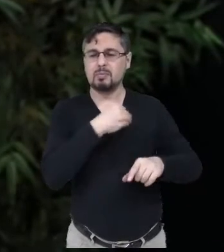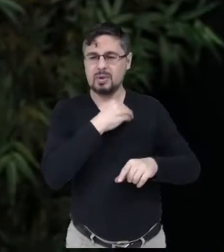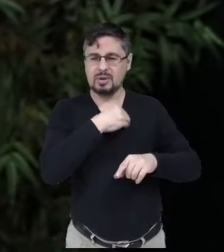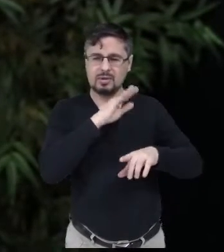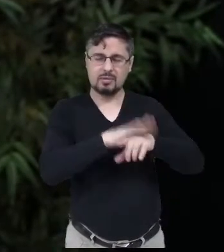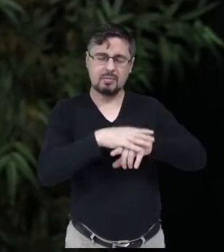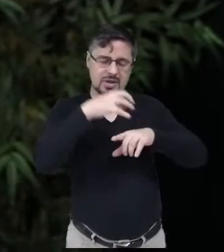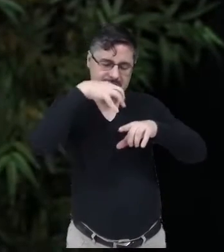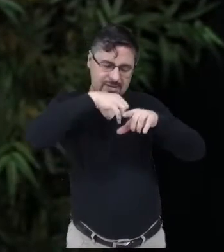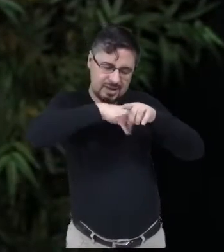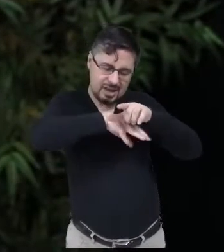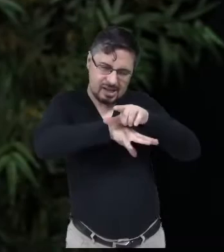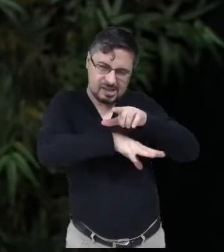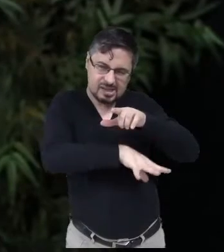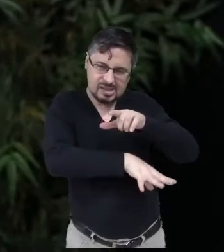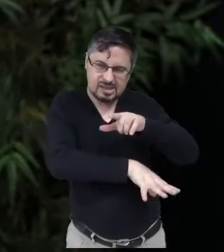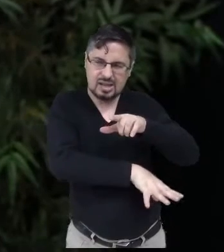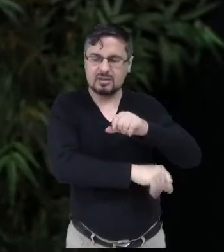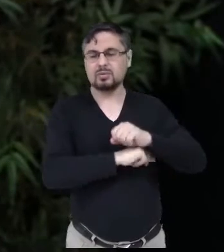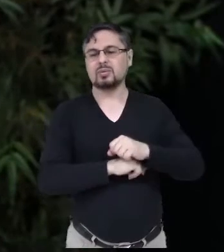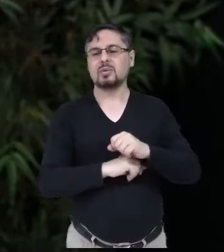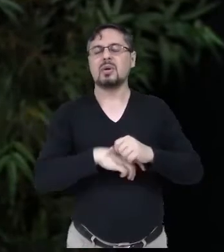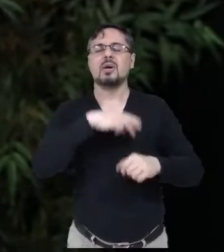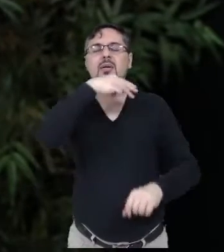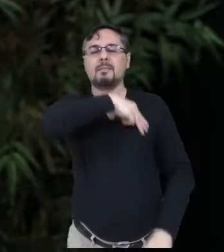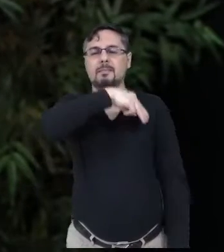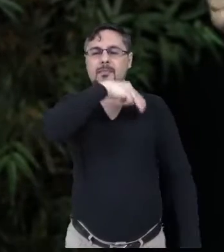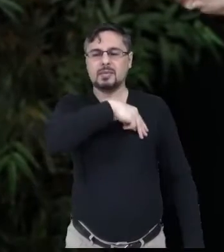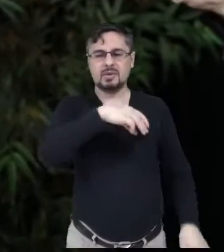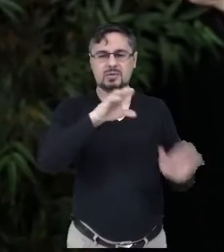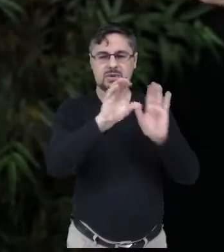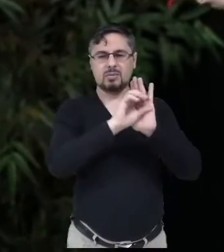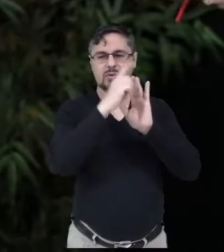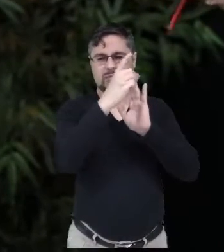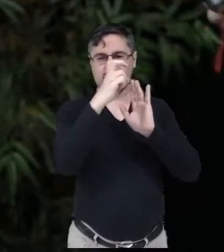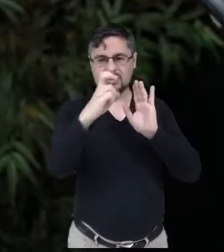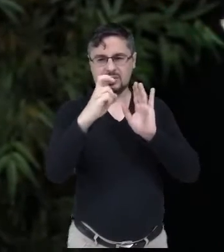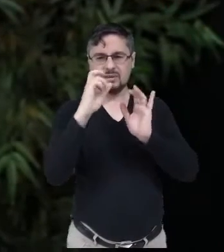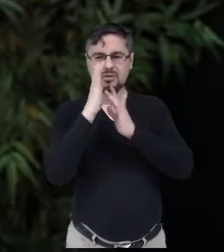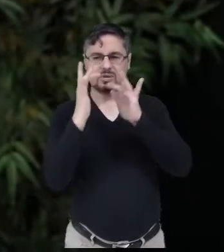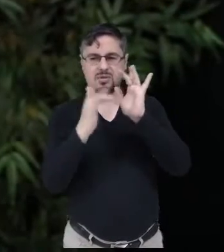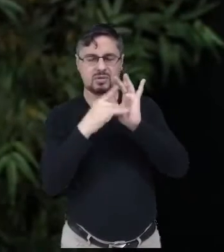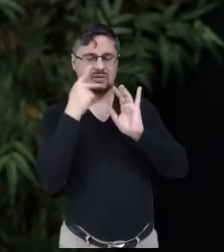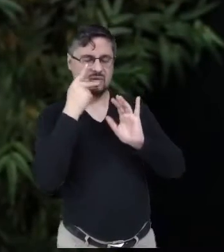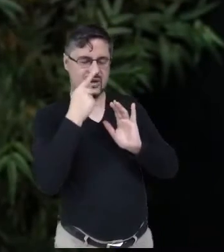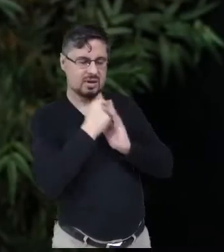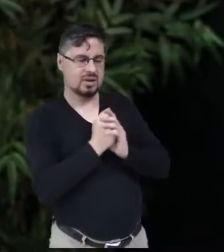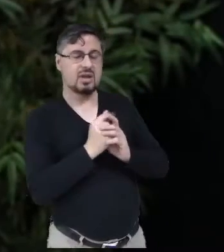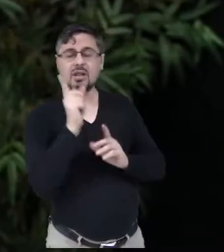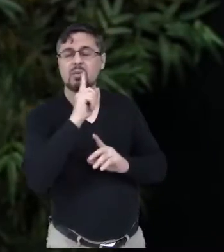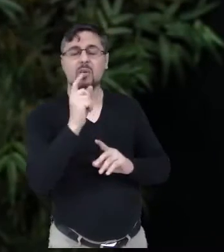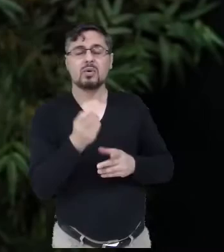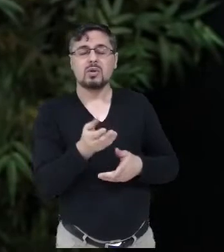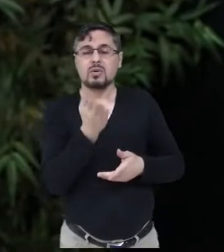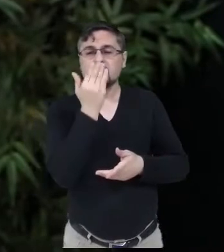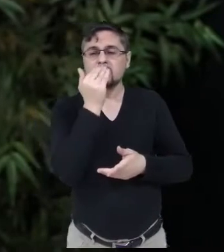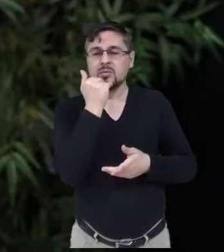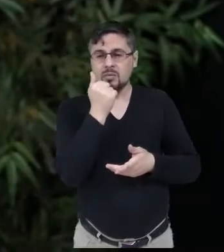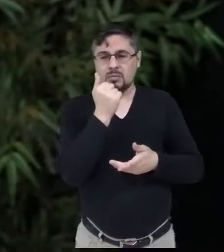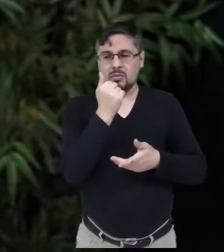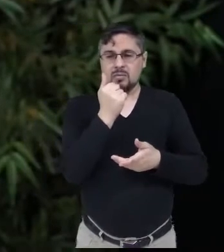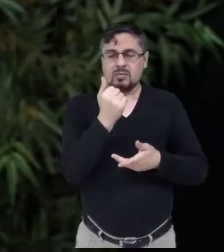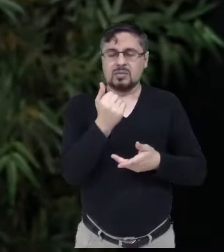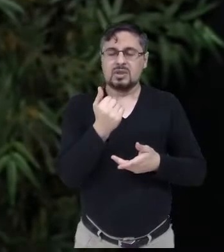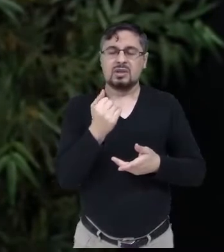mais enraizado. Jesus vai dizer sobre isso em Mateus capítulo 15, do versículo 18 ao versículo 19, dizendo que não é o que entra na nossa boca,